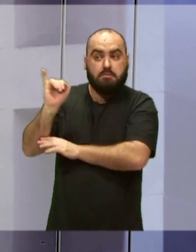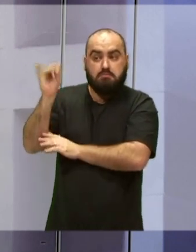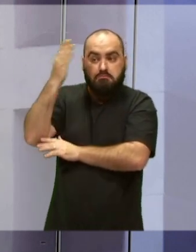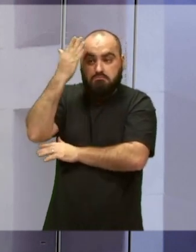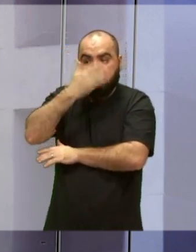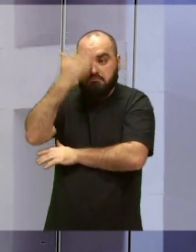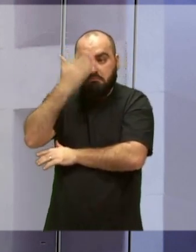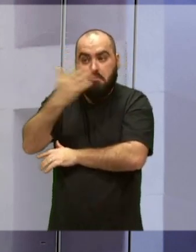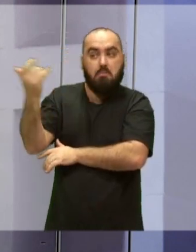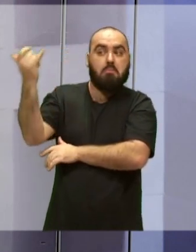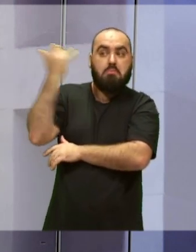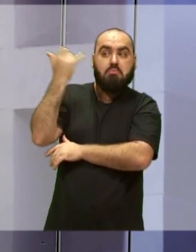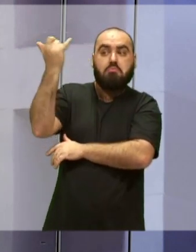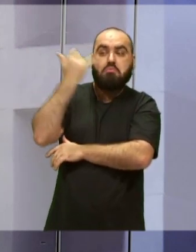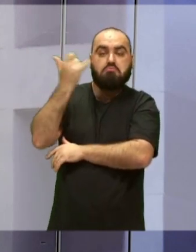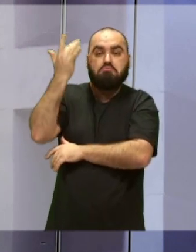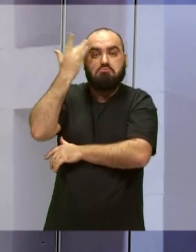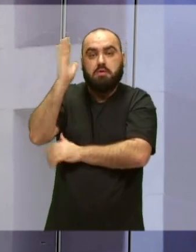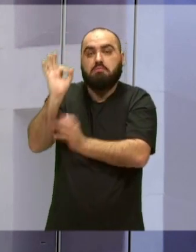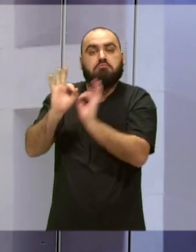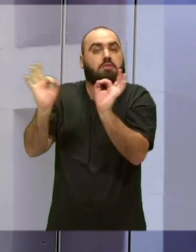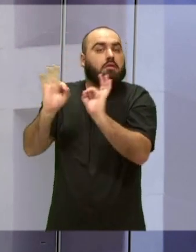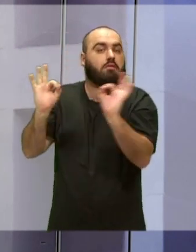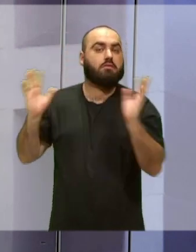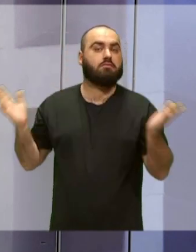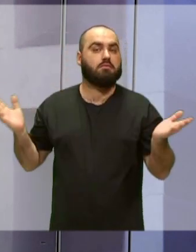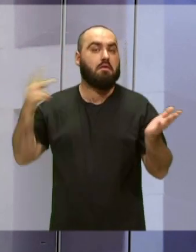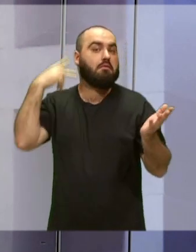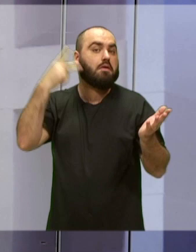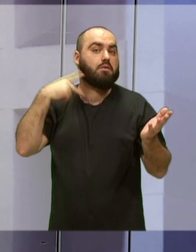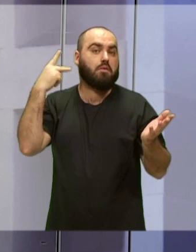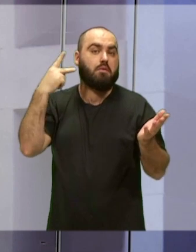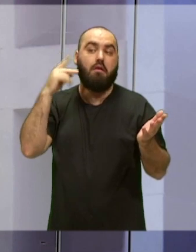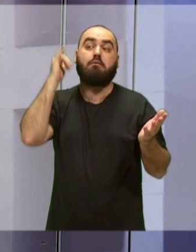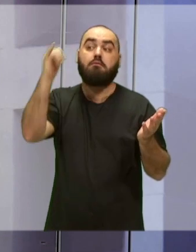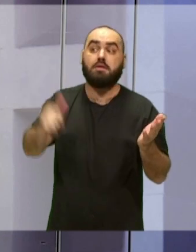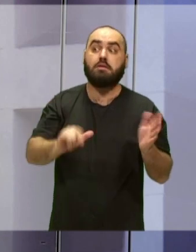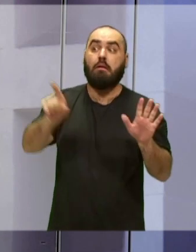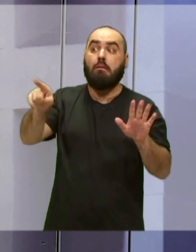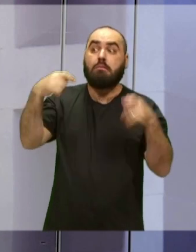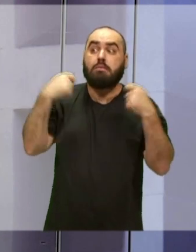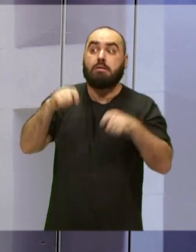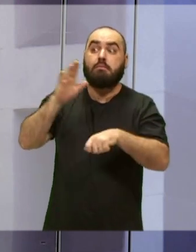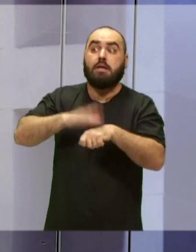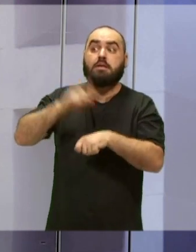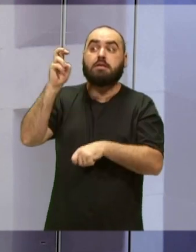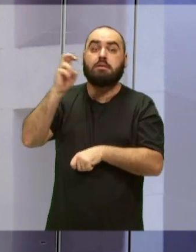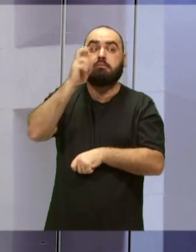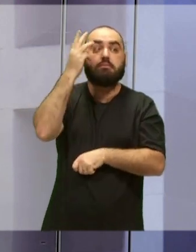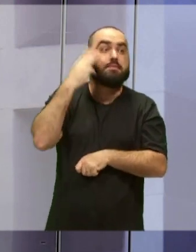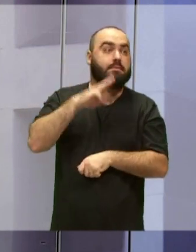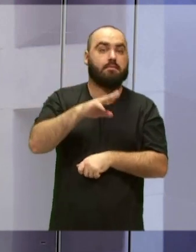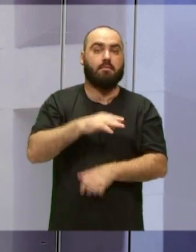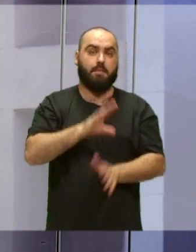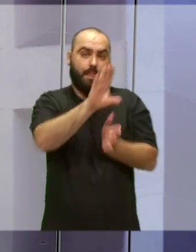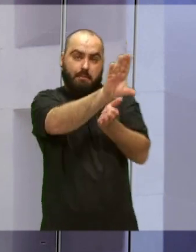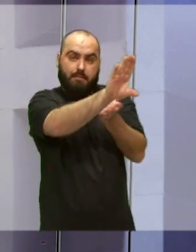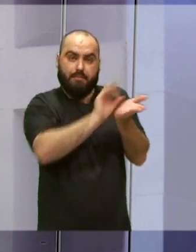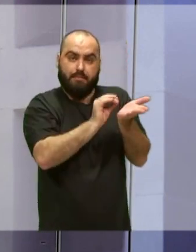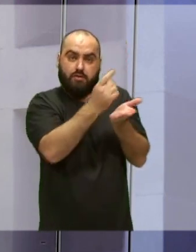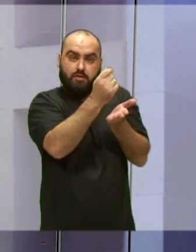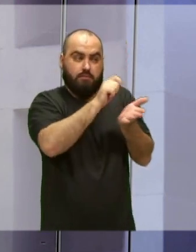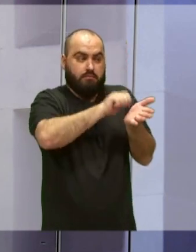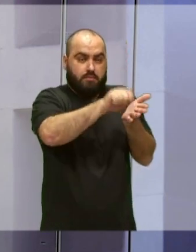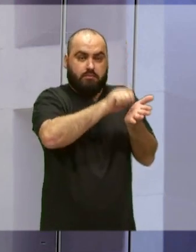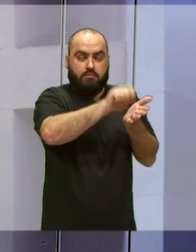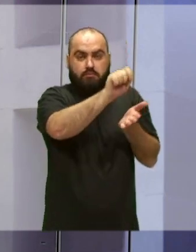precisa informar aos vereadores que vai fazer um aditivo de 5 milhões ele pega pela pelo próprio gabinete